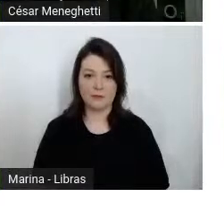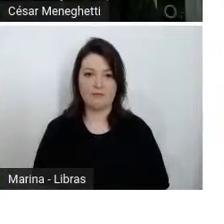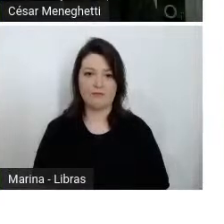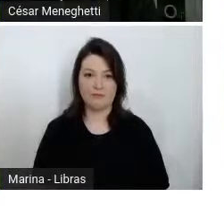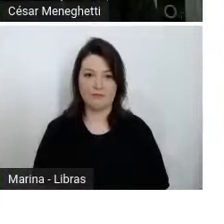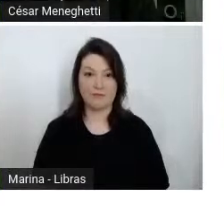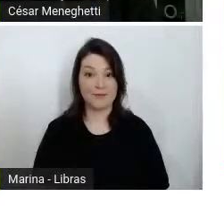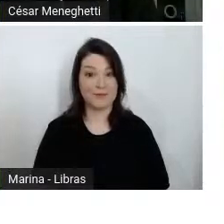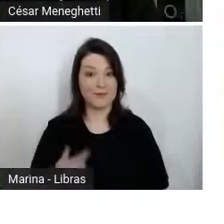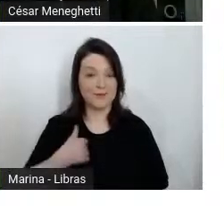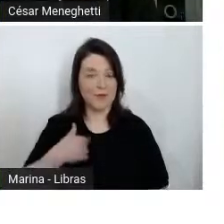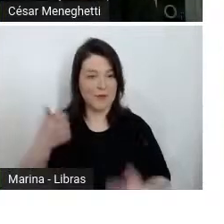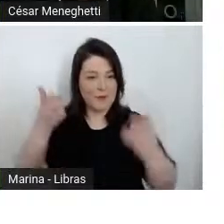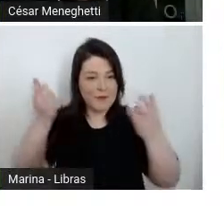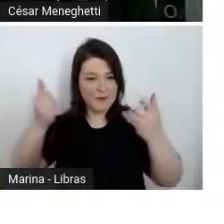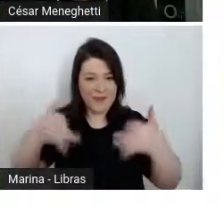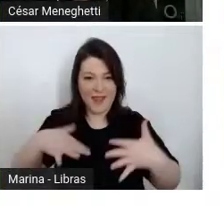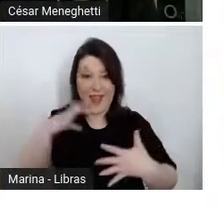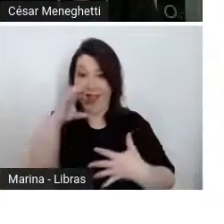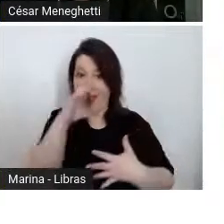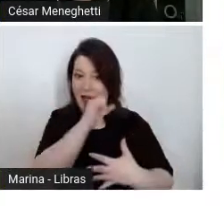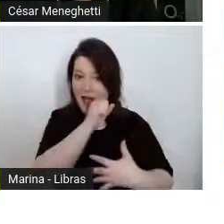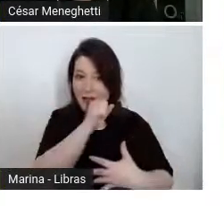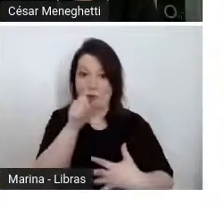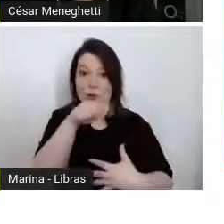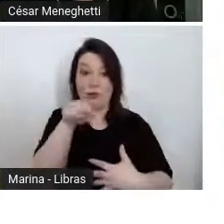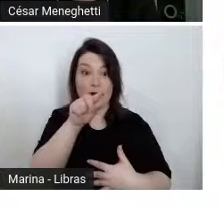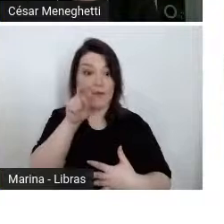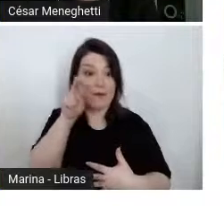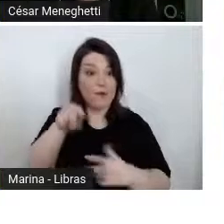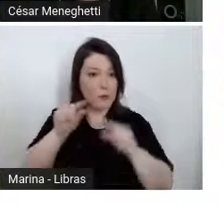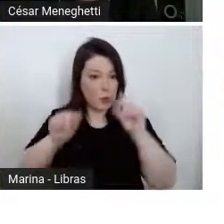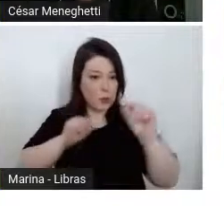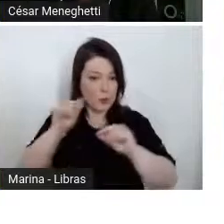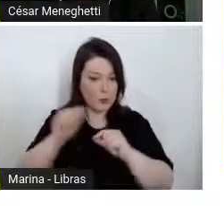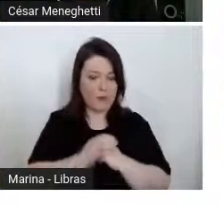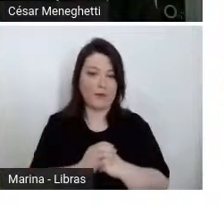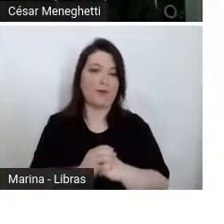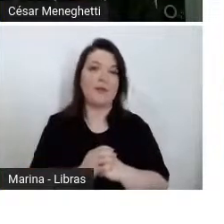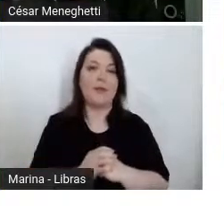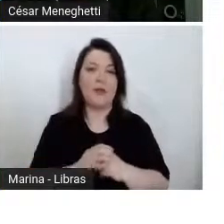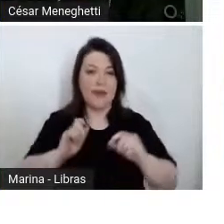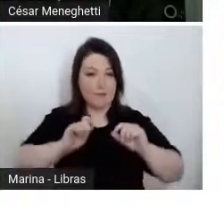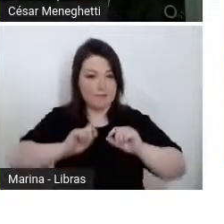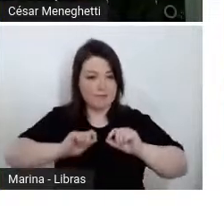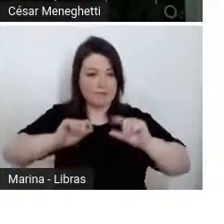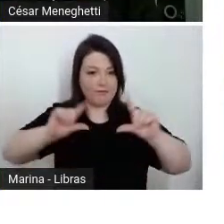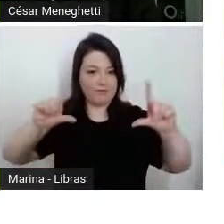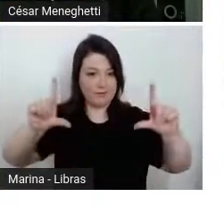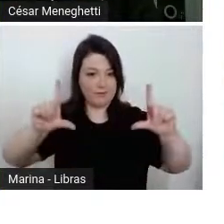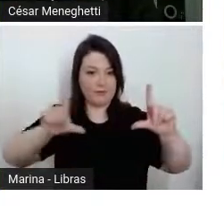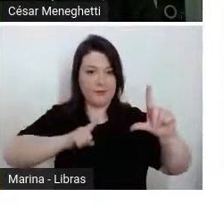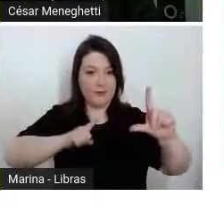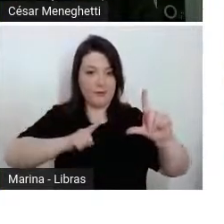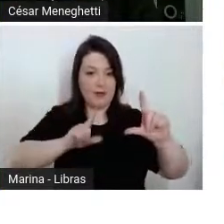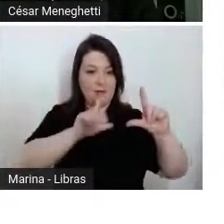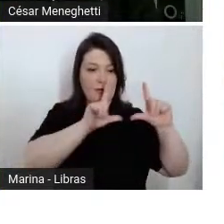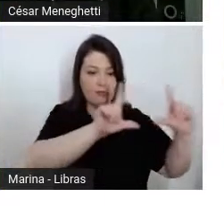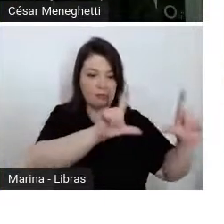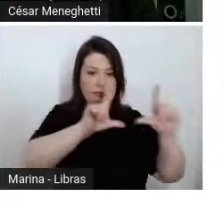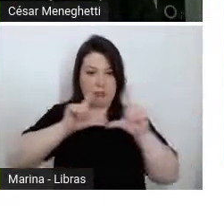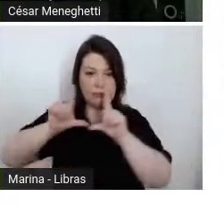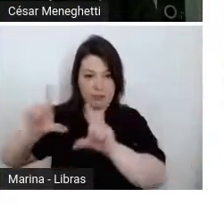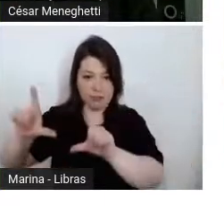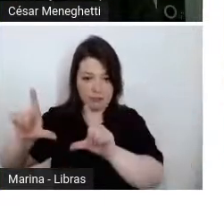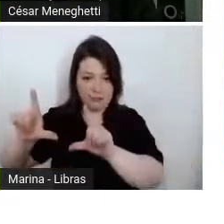Eu vou fazer uma descrição rápida do que a gente viu. A tela, a gente tinha duas janelas, né? E do